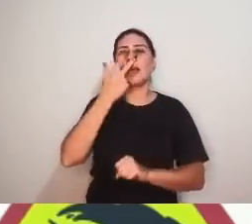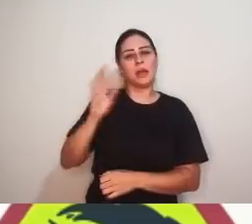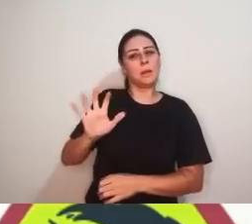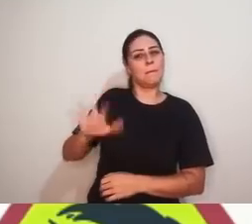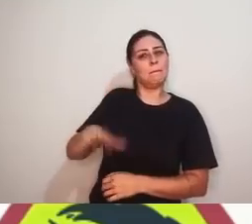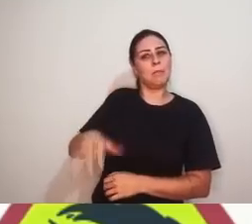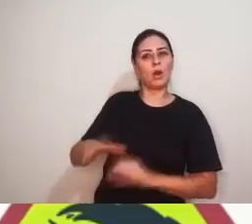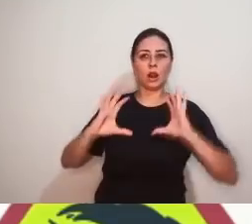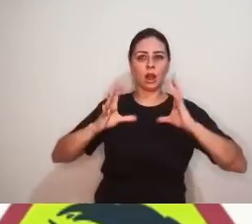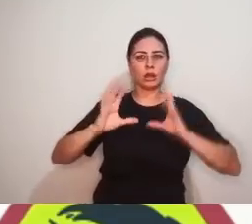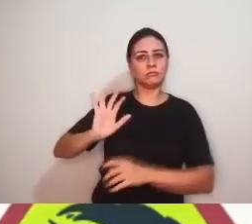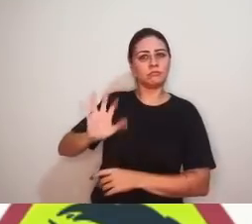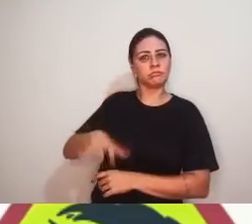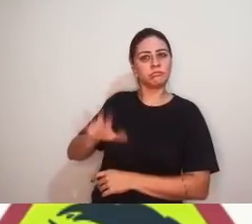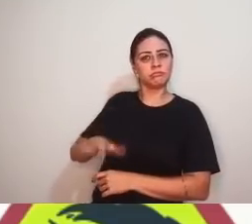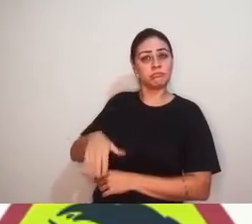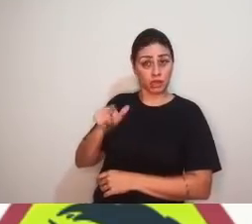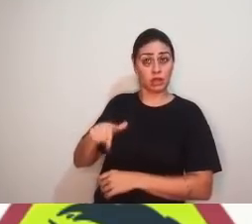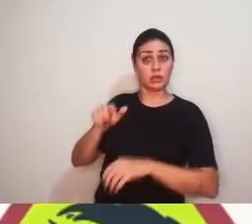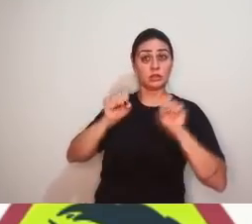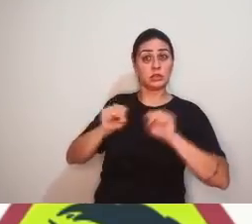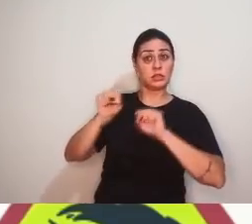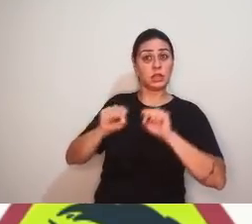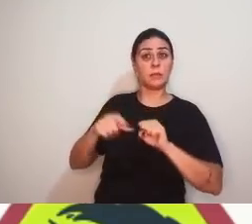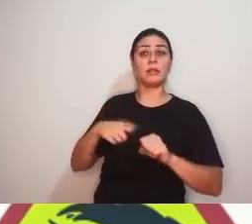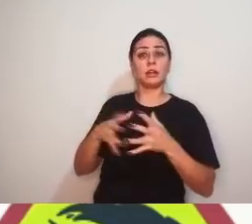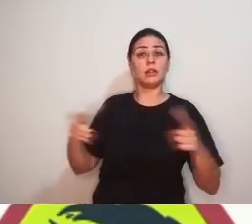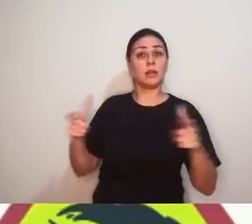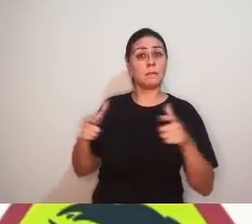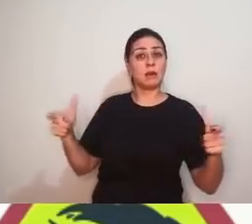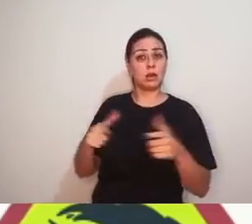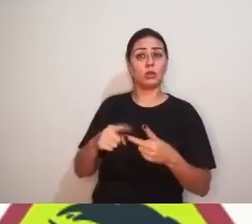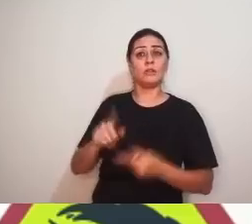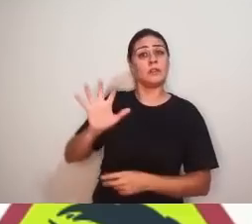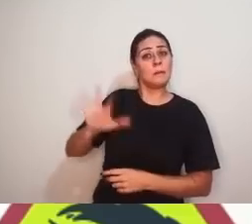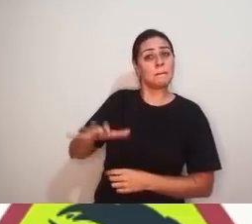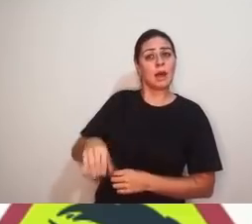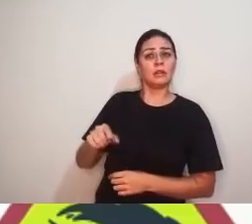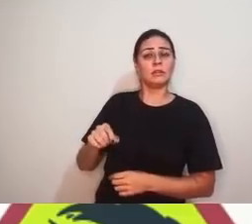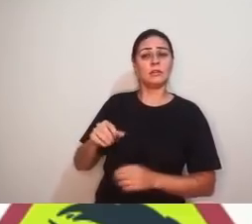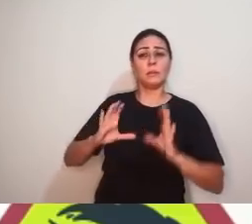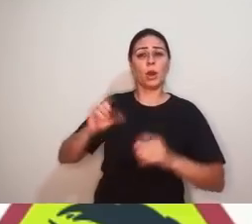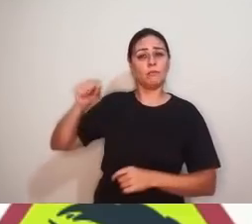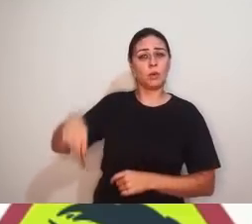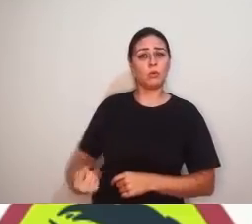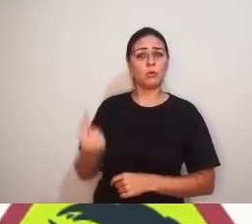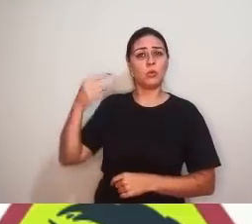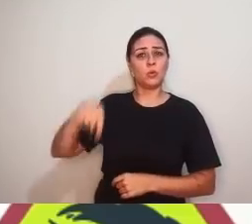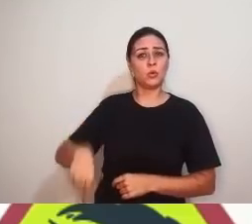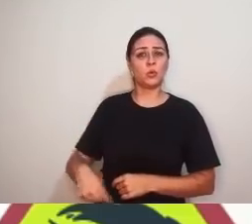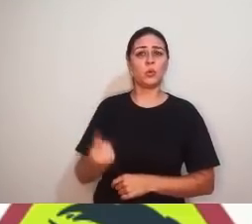o sistema chamado bola de basquete. Bola de basquete é um sistema. Ela tem um tamanho, ela bate, ela